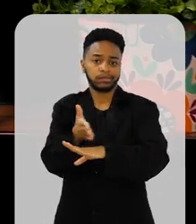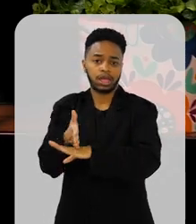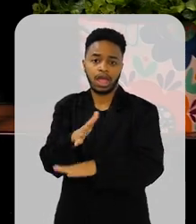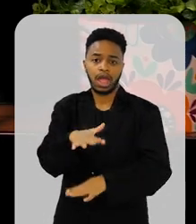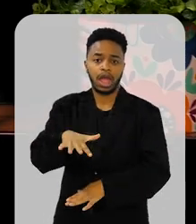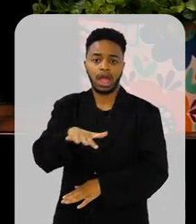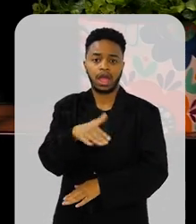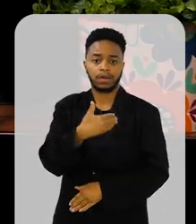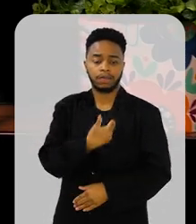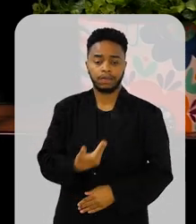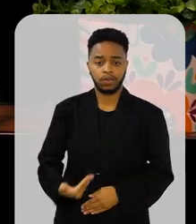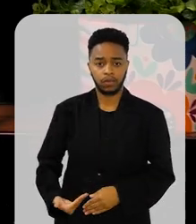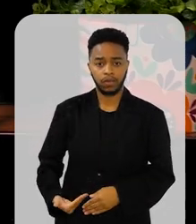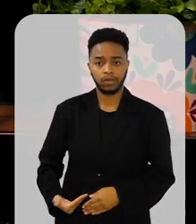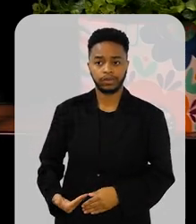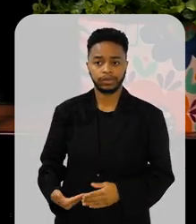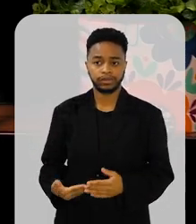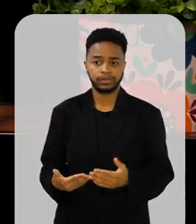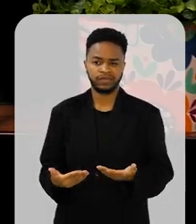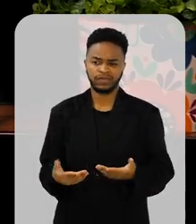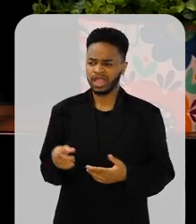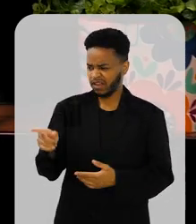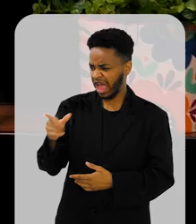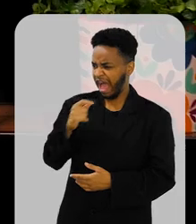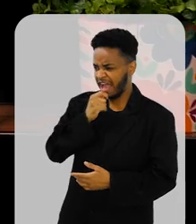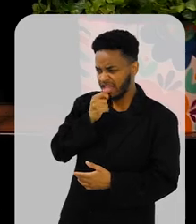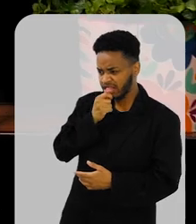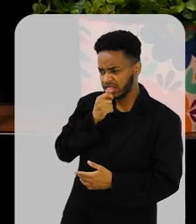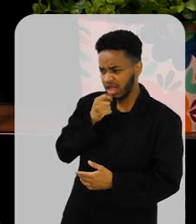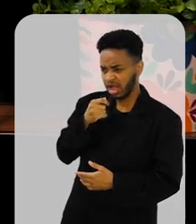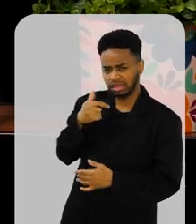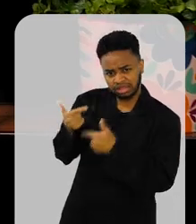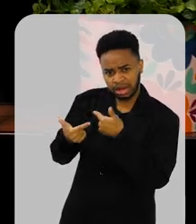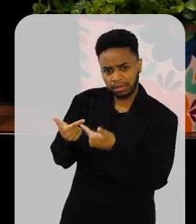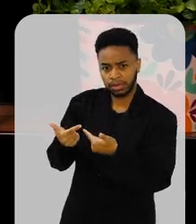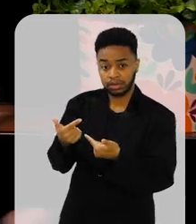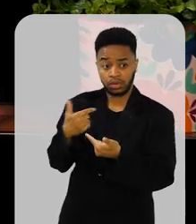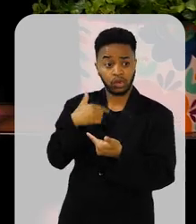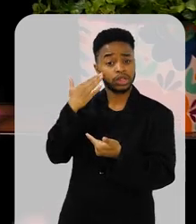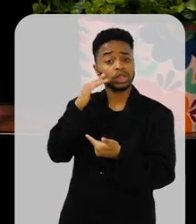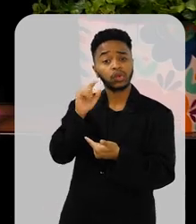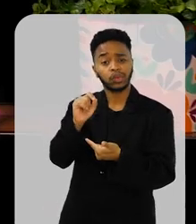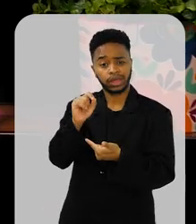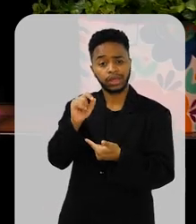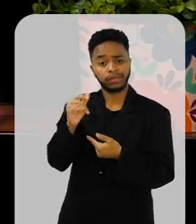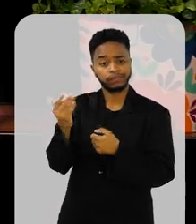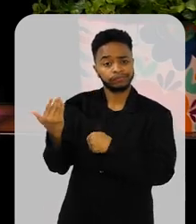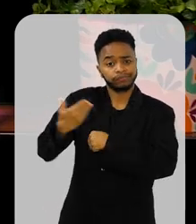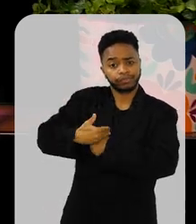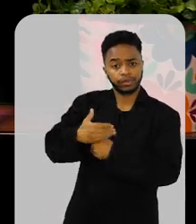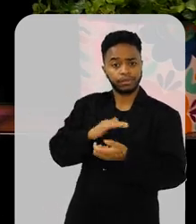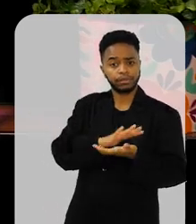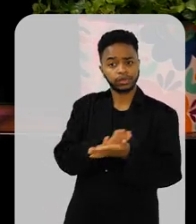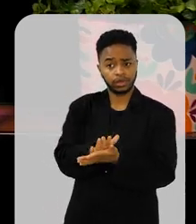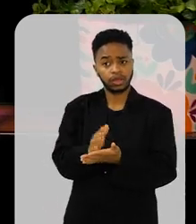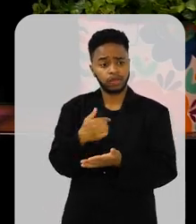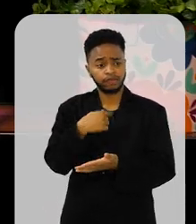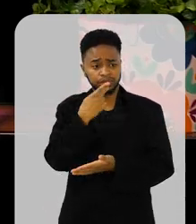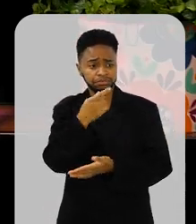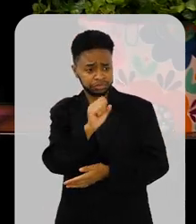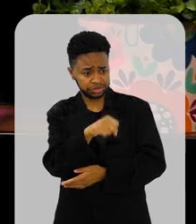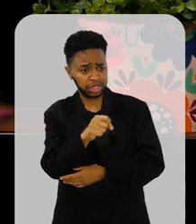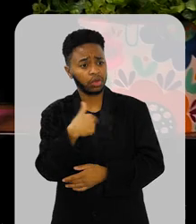nas repartições. A Sandra está advogando. Eu entendo isso, né? Como etarismo. É isso mesmo. Eu falei,